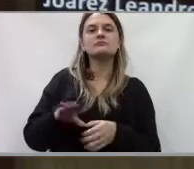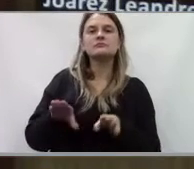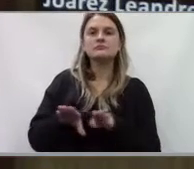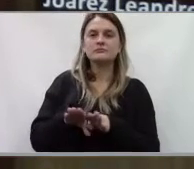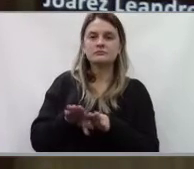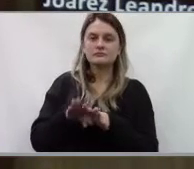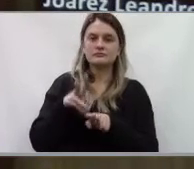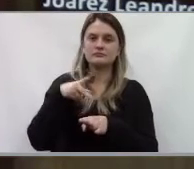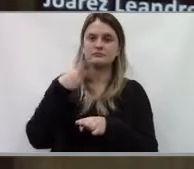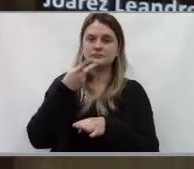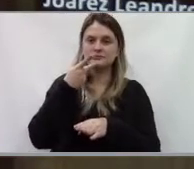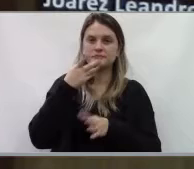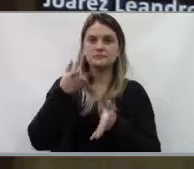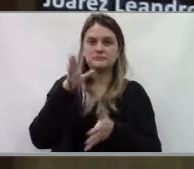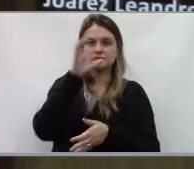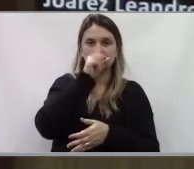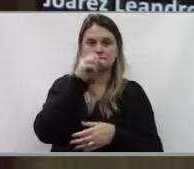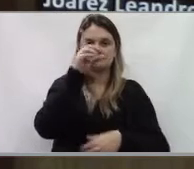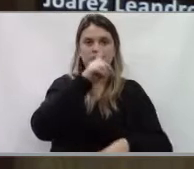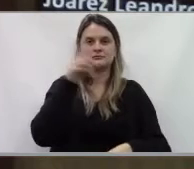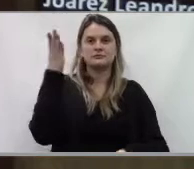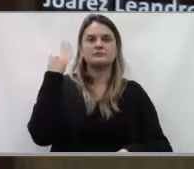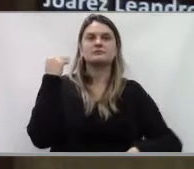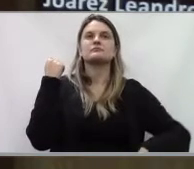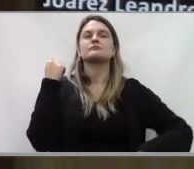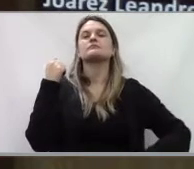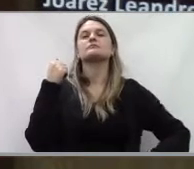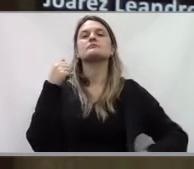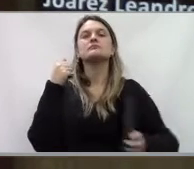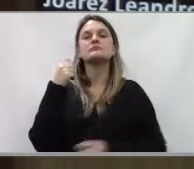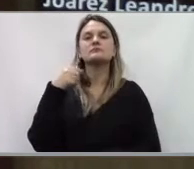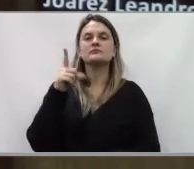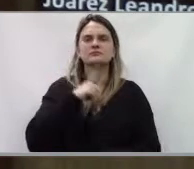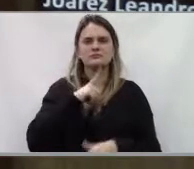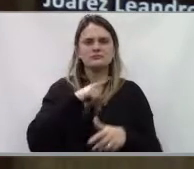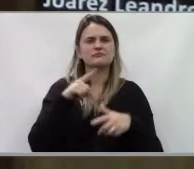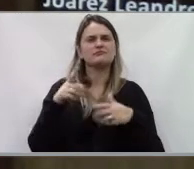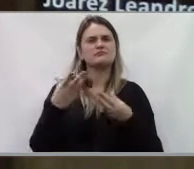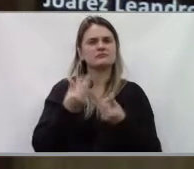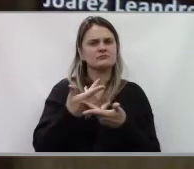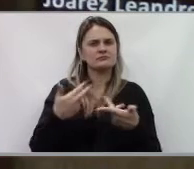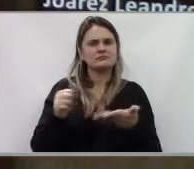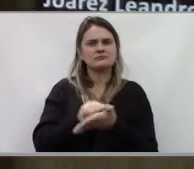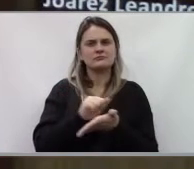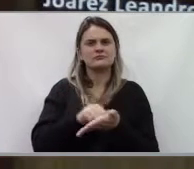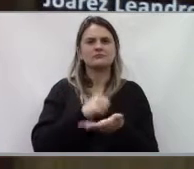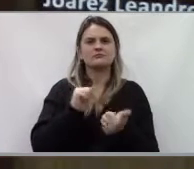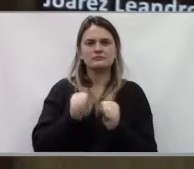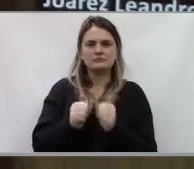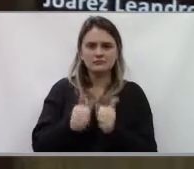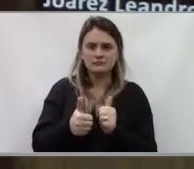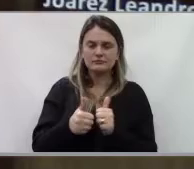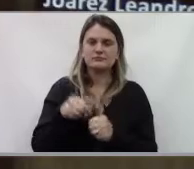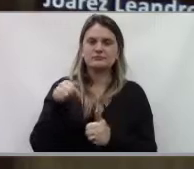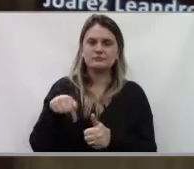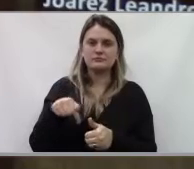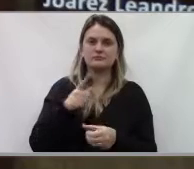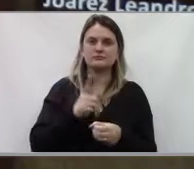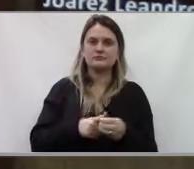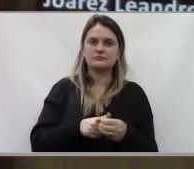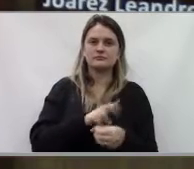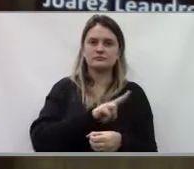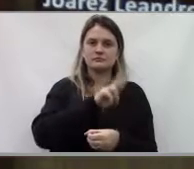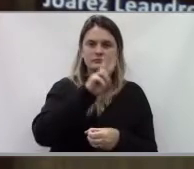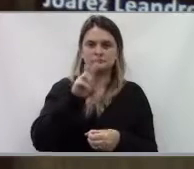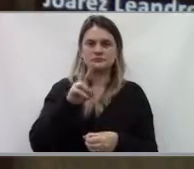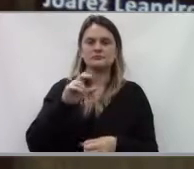dizer de que este final de semana foi bastante atividades esportivas no município de União da Vitória. União